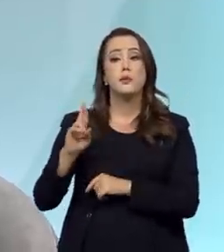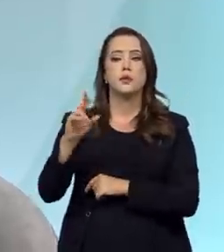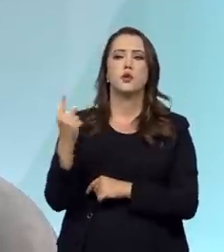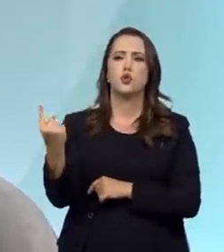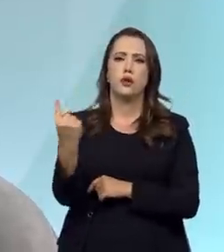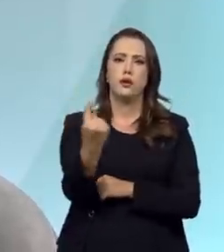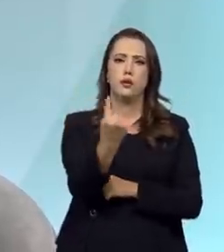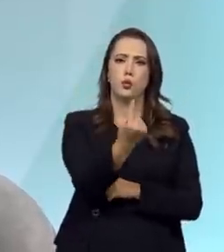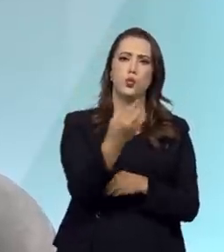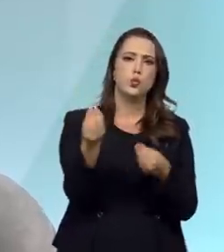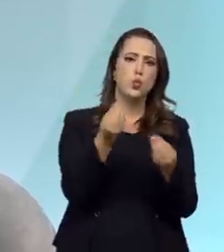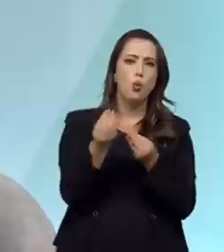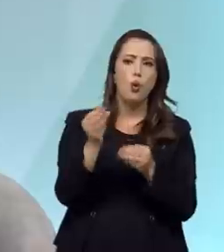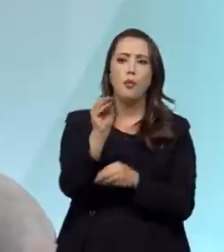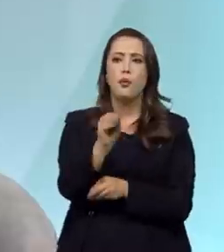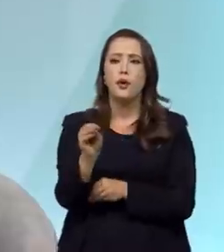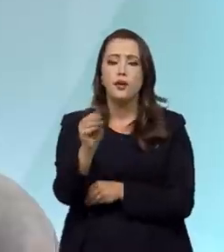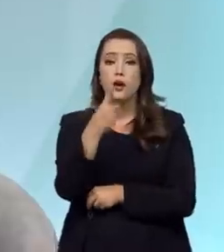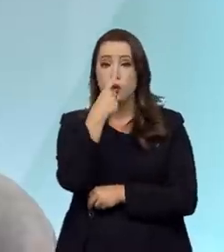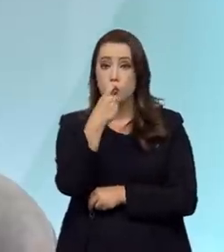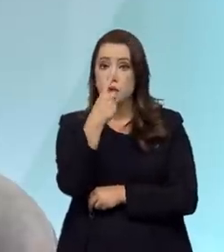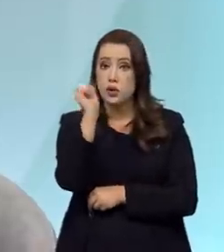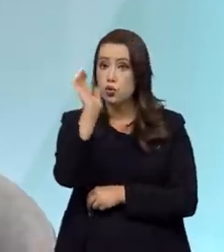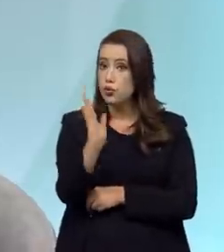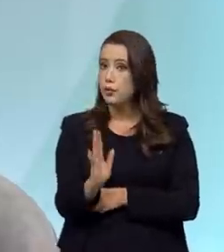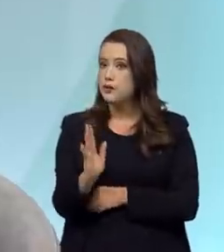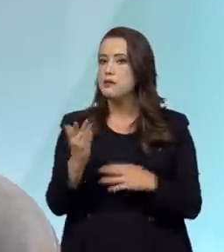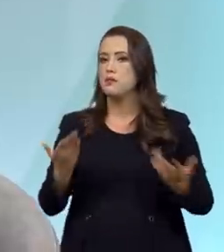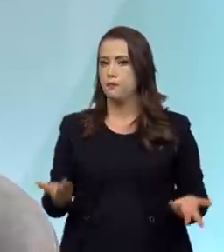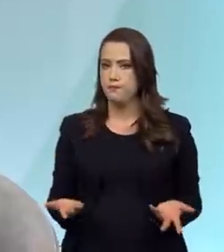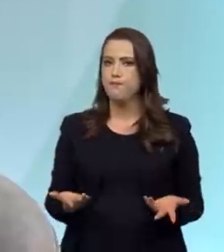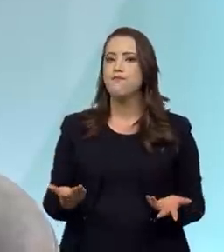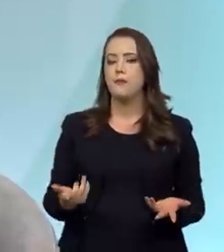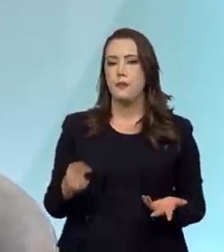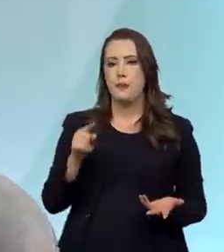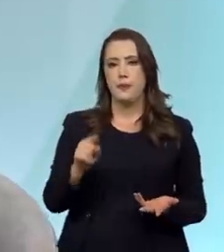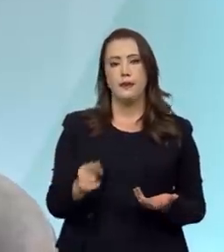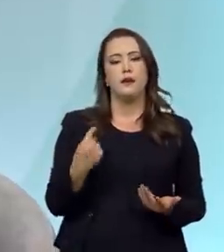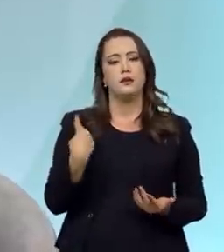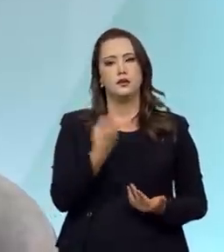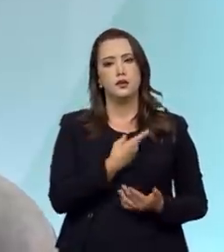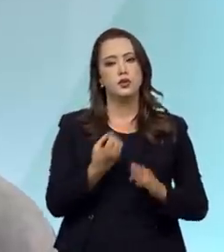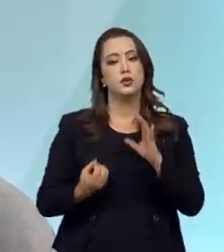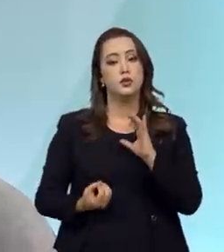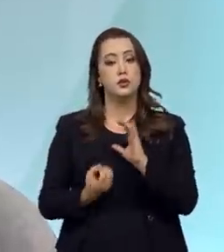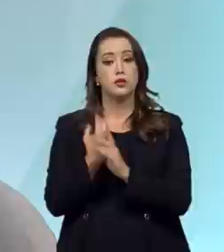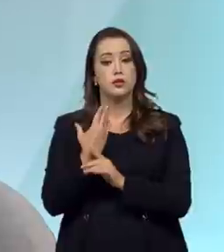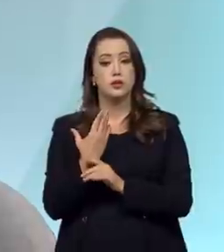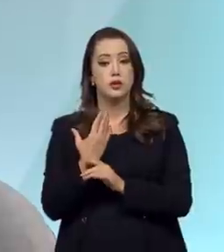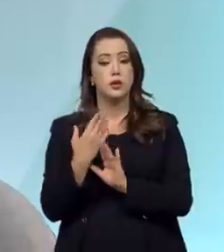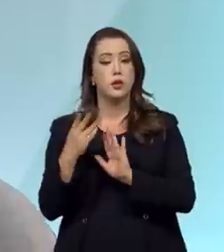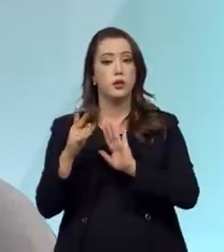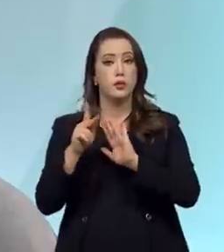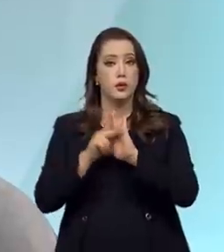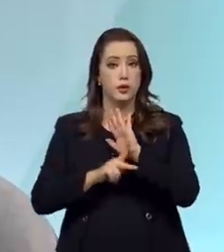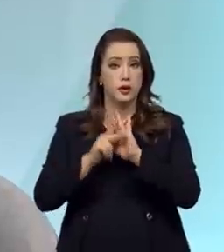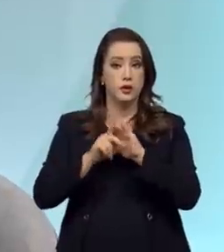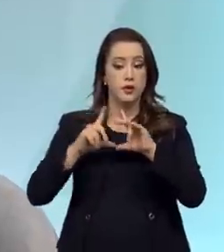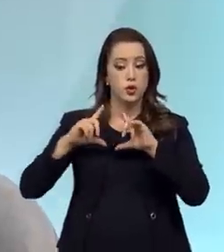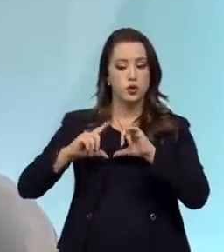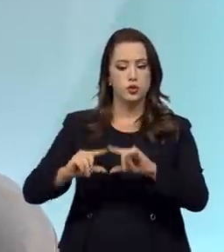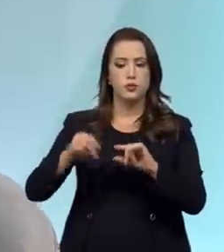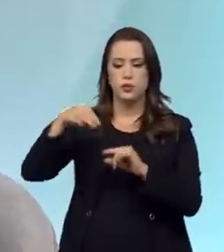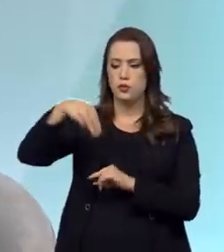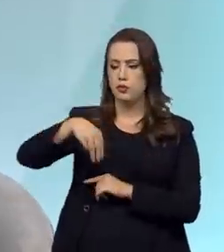de tratar os resíduos sólidos do Brasil e ali surge uma oportunidade de criar o programa de redução de metano